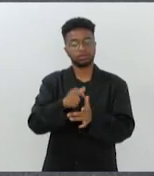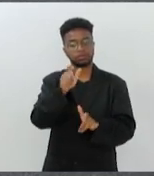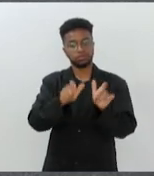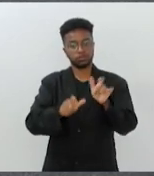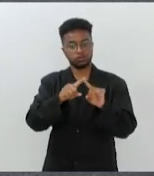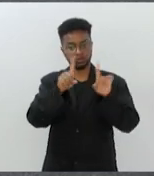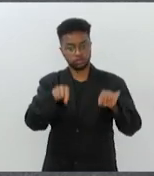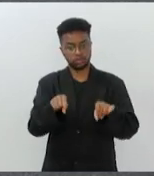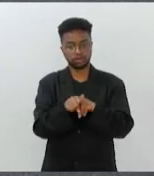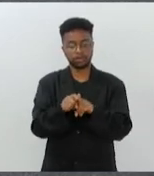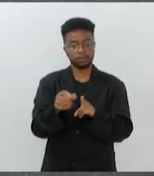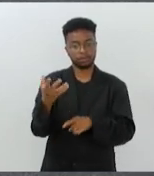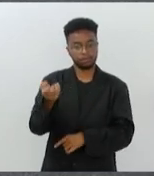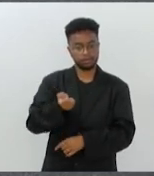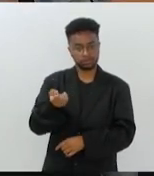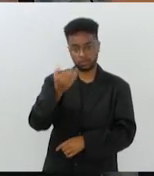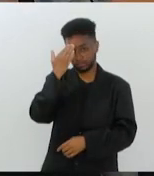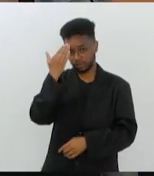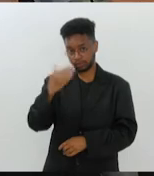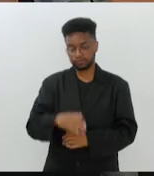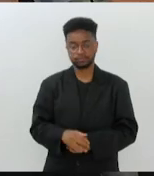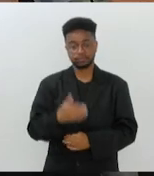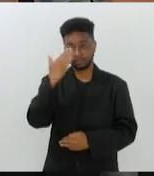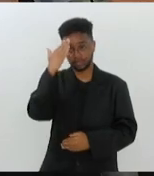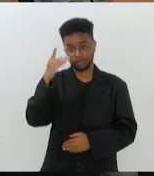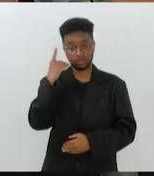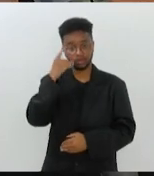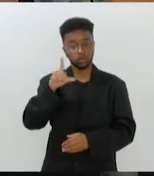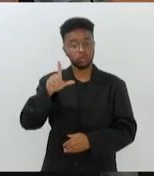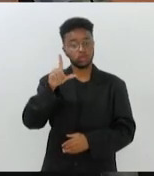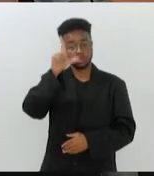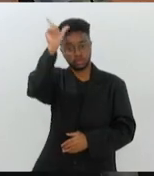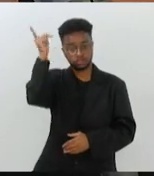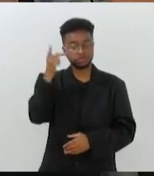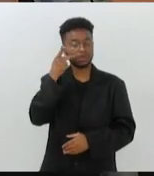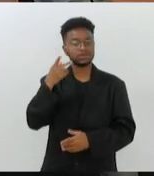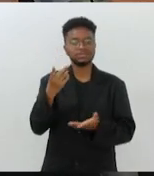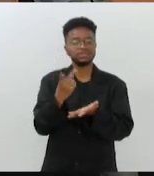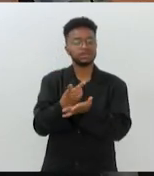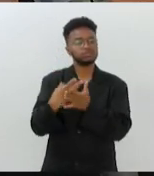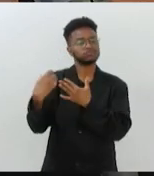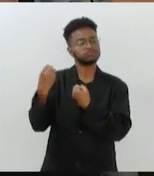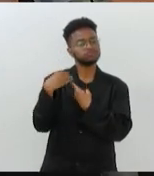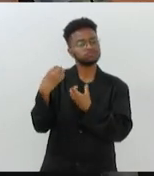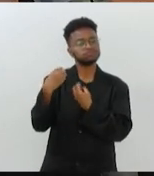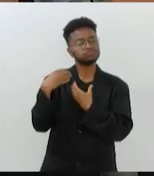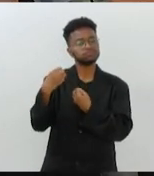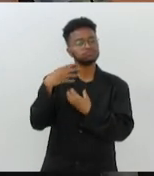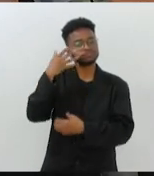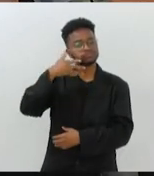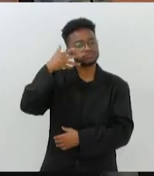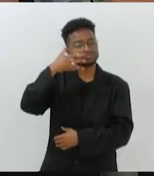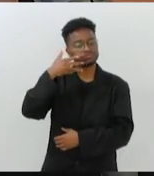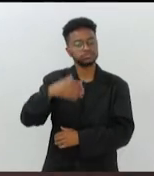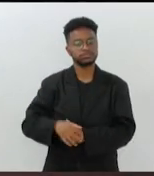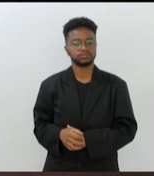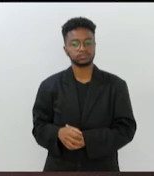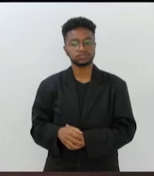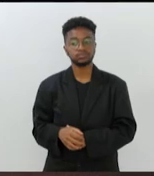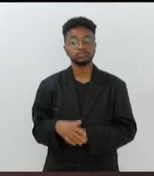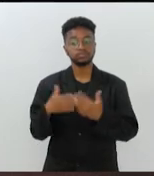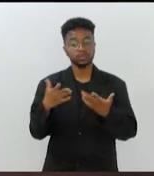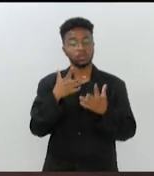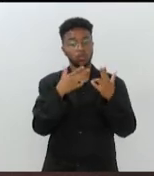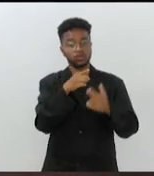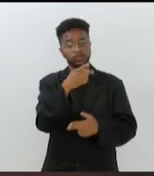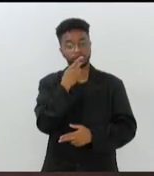Muito obrigado. Obrigada, deputado Luiz Paulo. É sempre uma aula ouvir Vossa Excelência. E, como Vossa